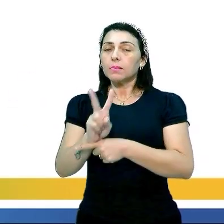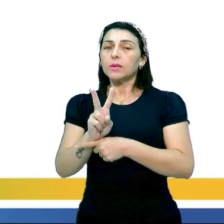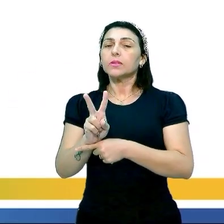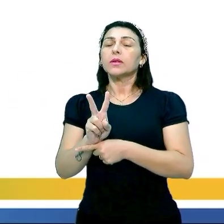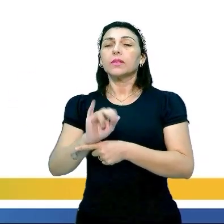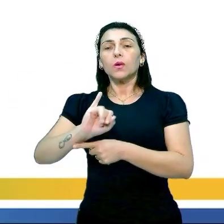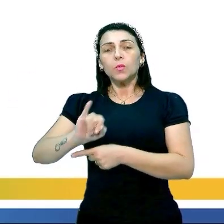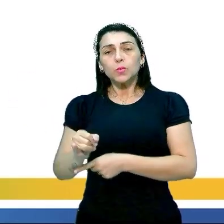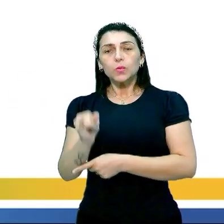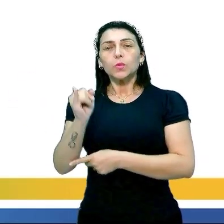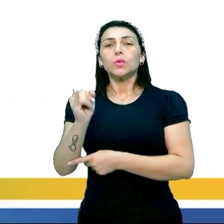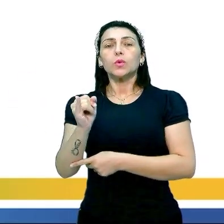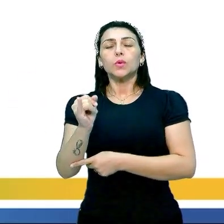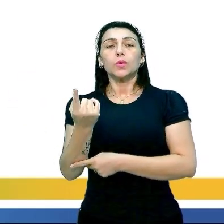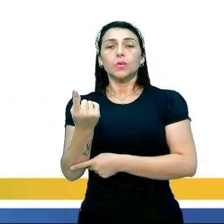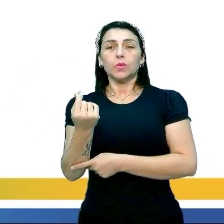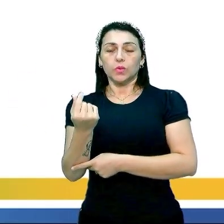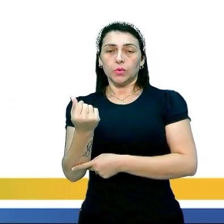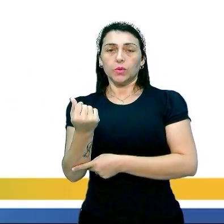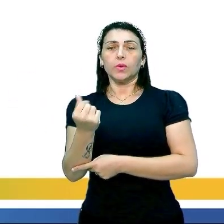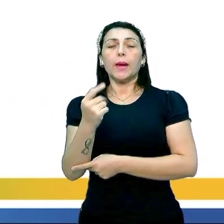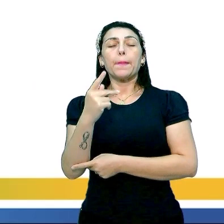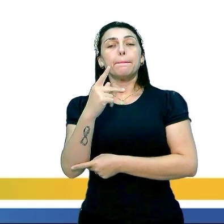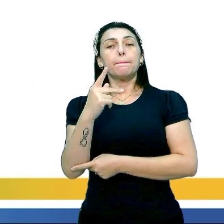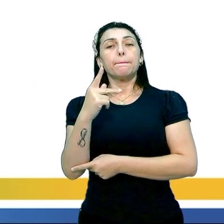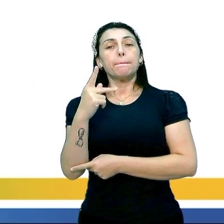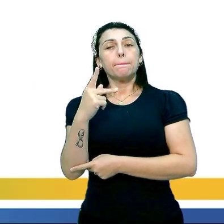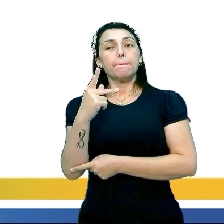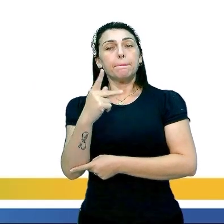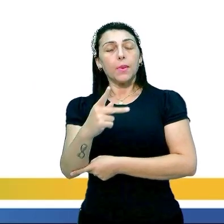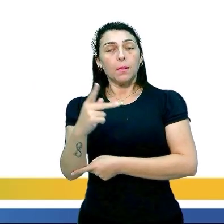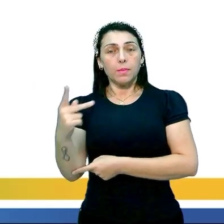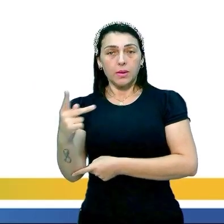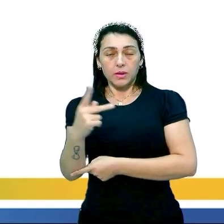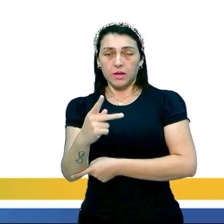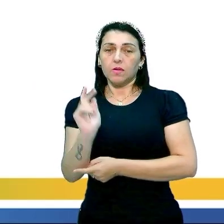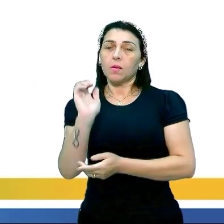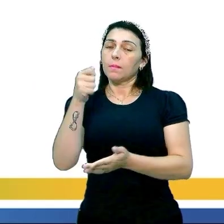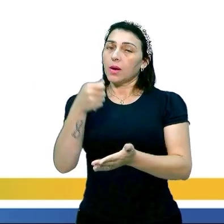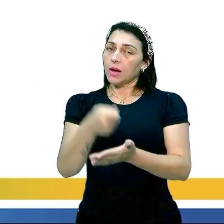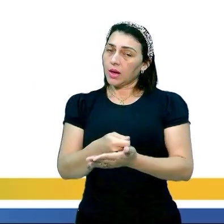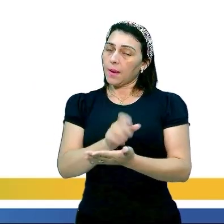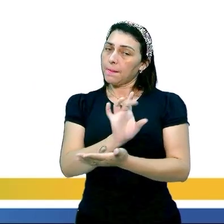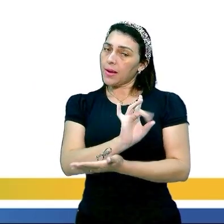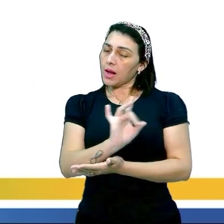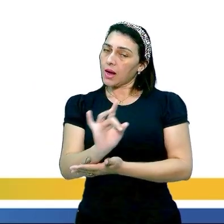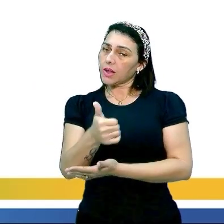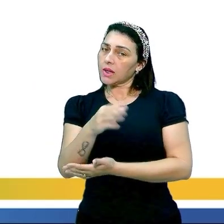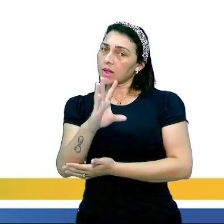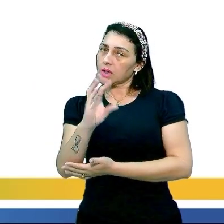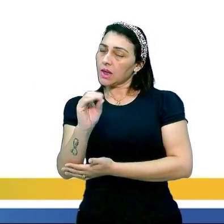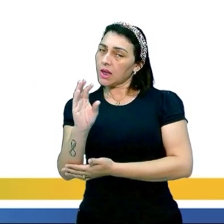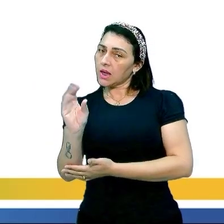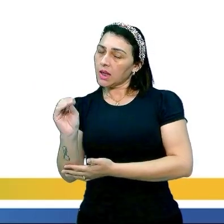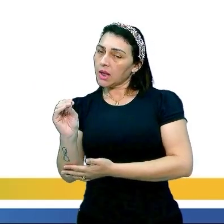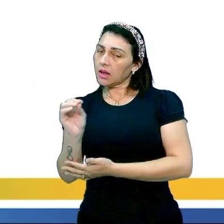E quando você coloca o seu dinheirinho lá na poupança, por incrível que pareça, eles vão pagar aí para cada